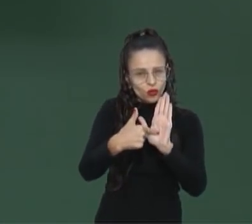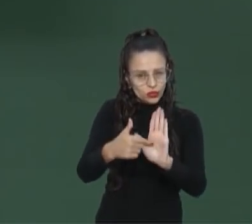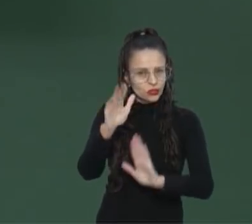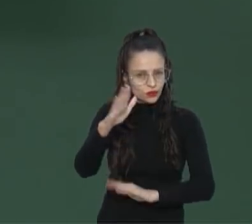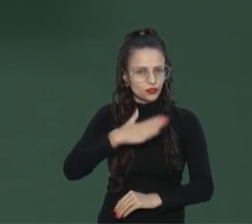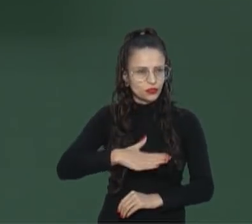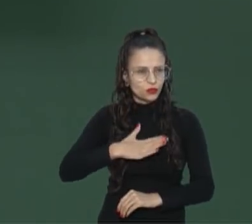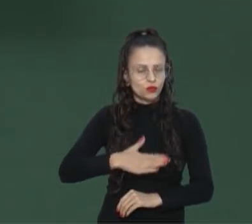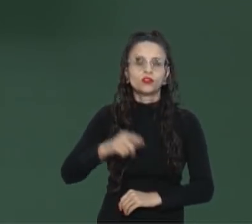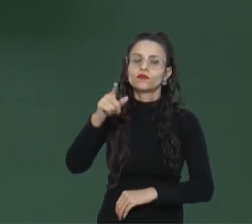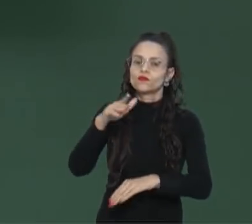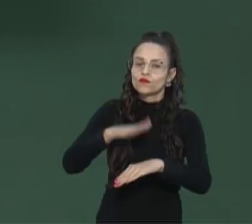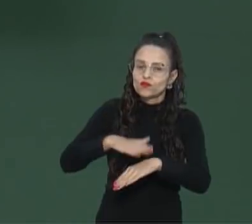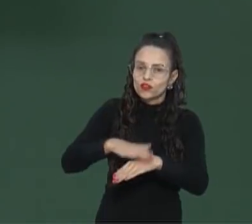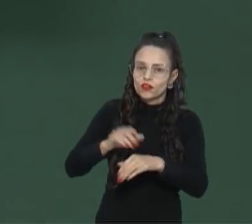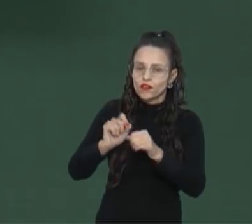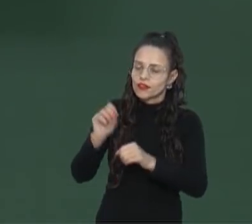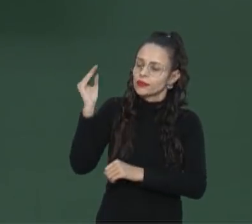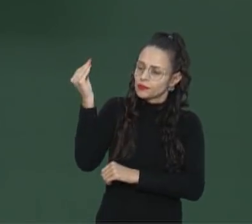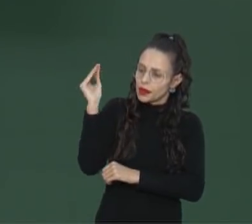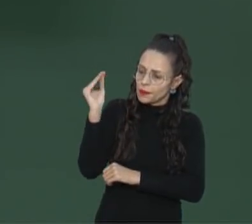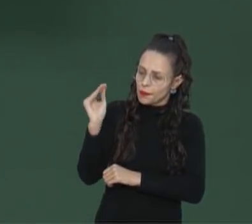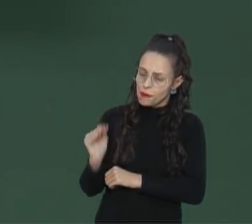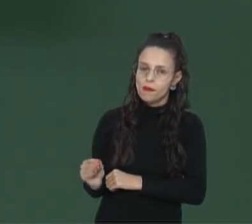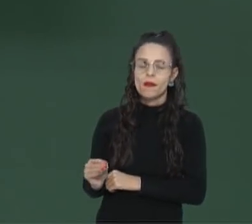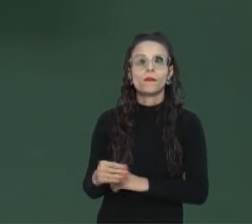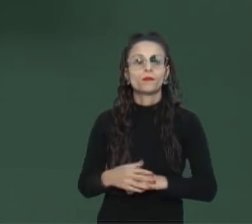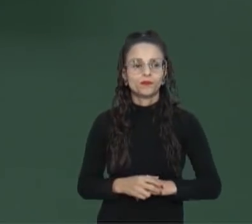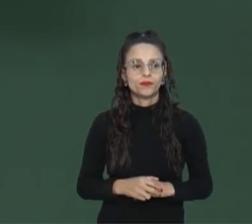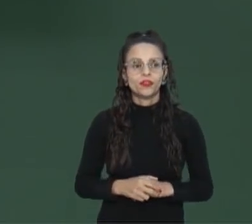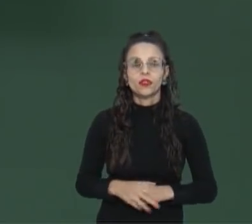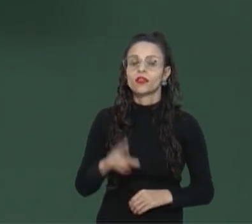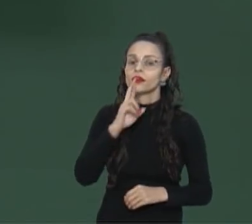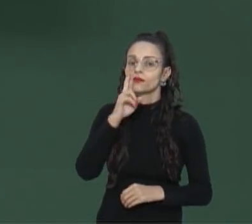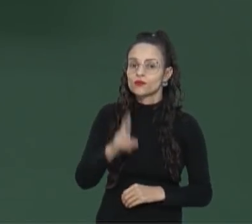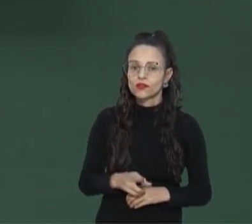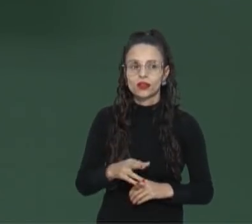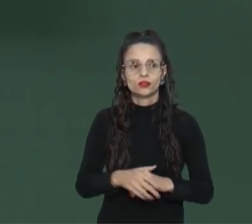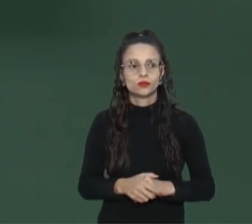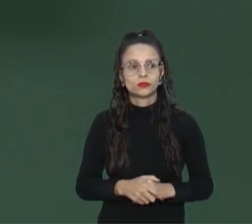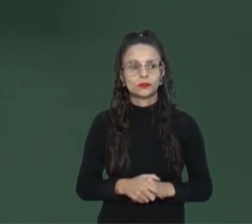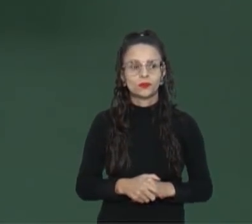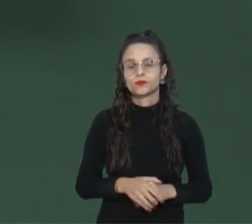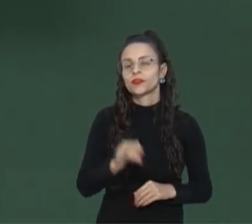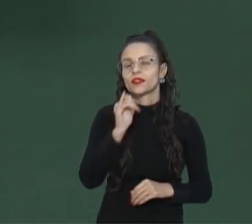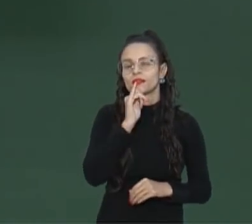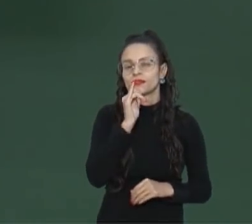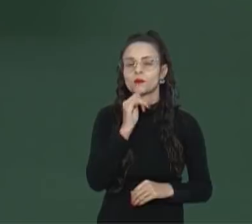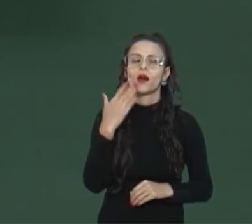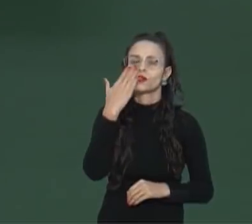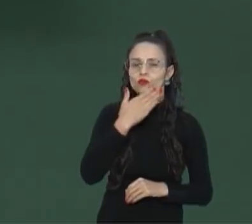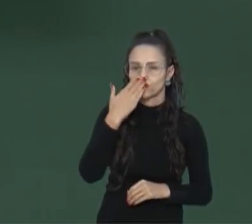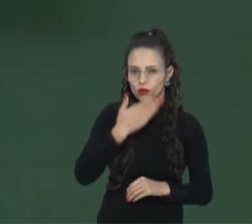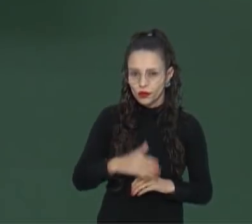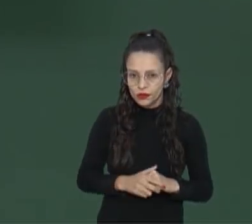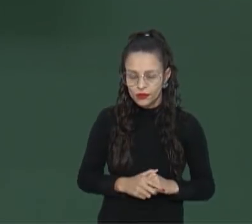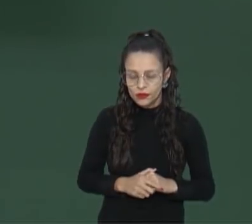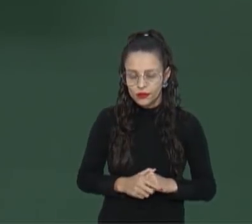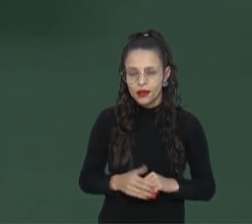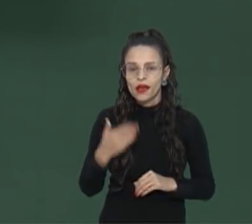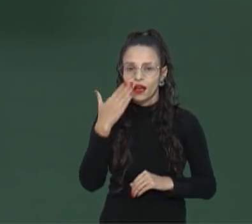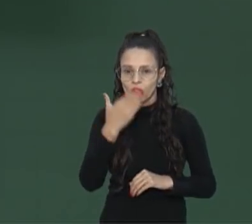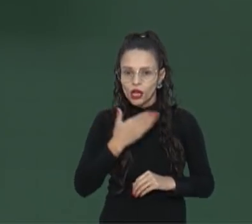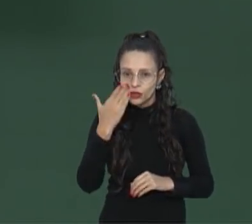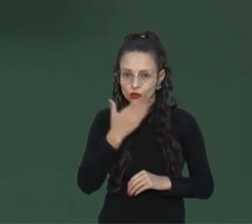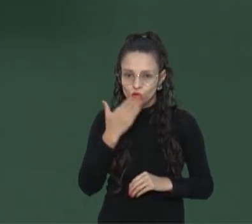Fiquem tranquilos, vocês vão fazendo as outras partes. E aqui vocês vão colocar o resultado. Então, vamos supor que fosse o açúcar. O açúcar, quando eu